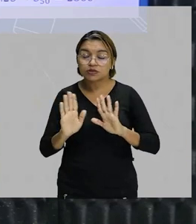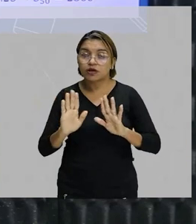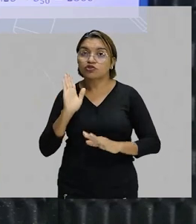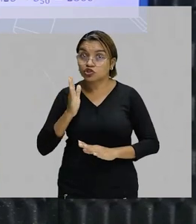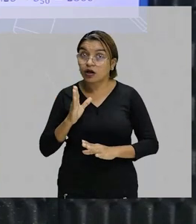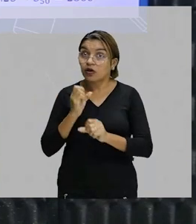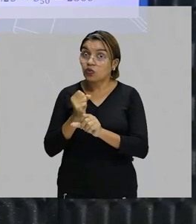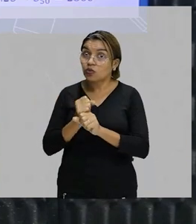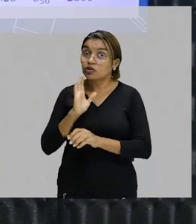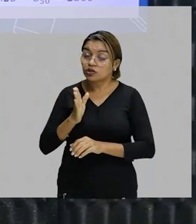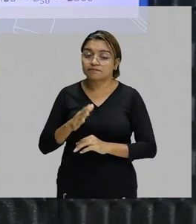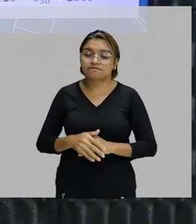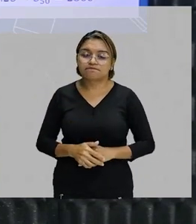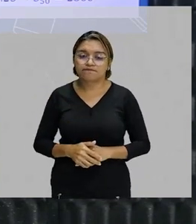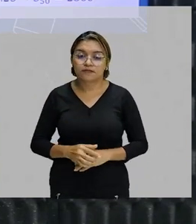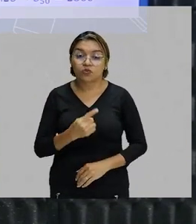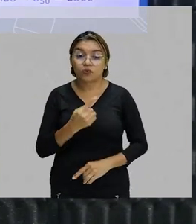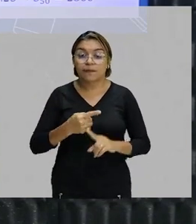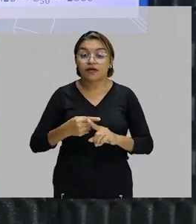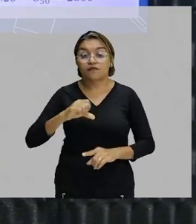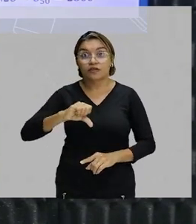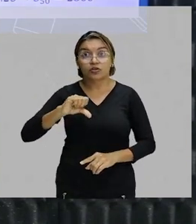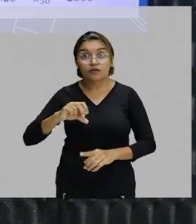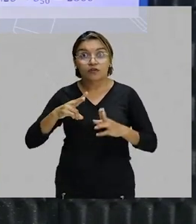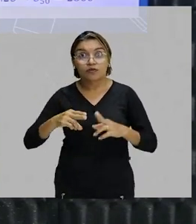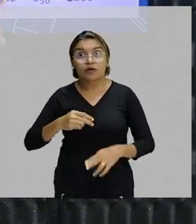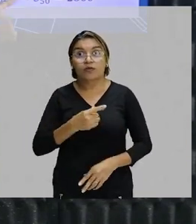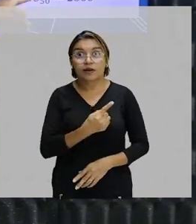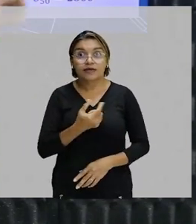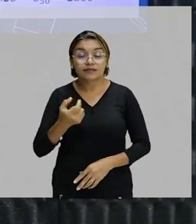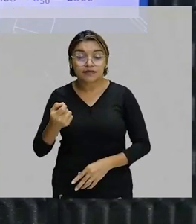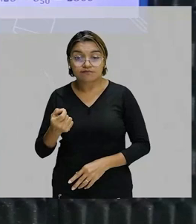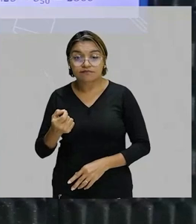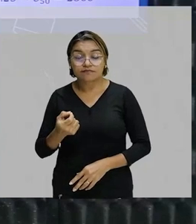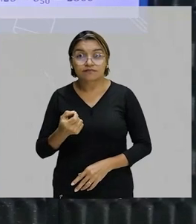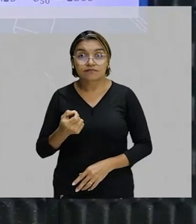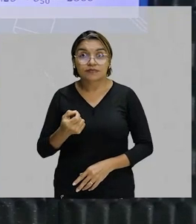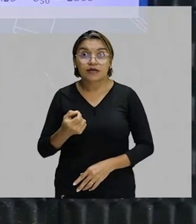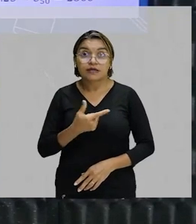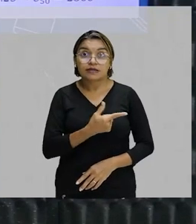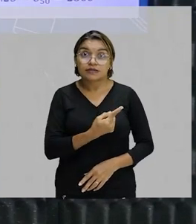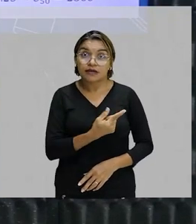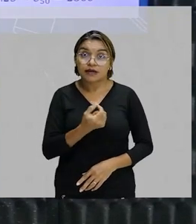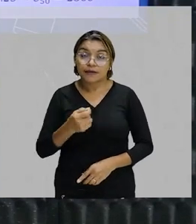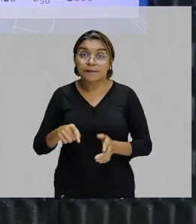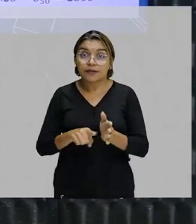fiz a conta tá então 1 + 99 deu 100 e 100 vees o 25 dá